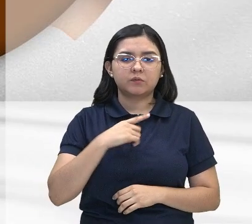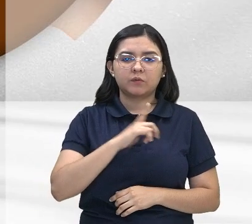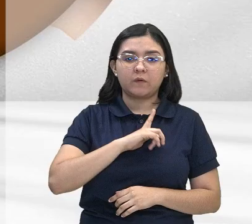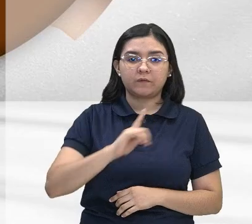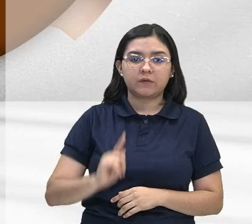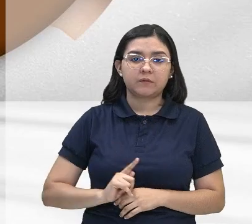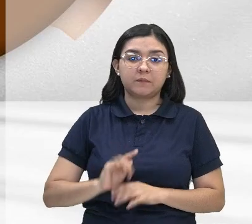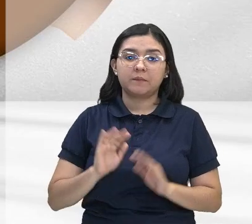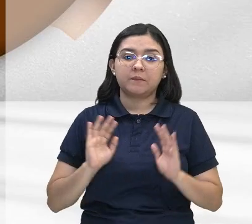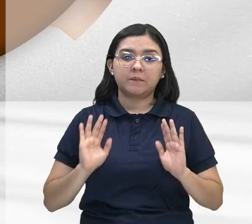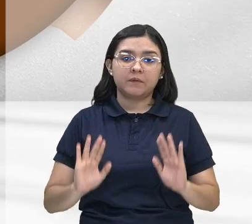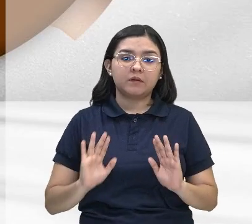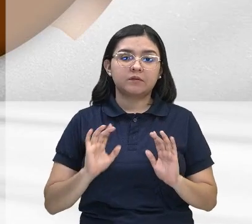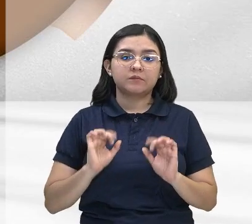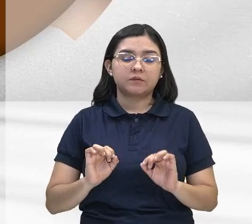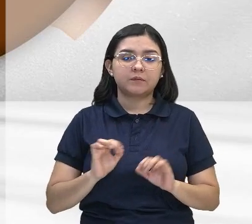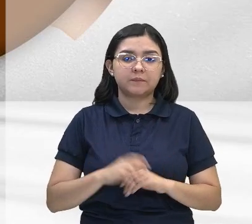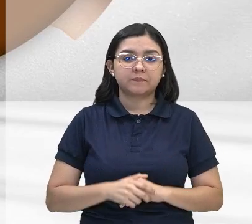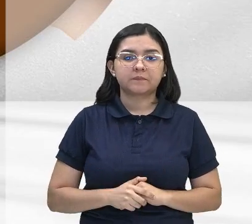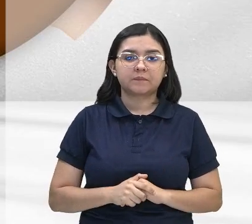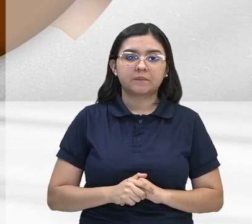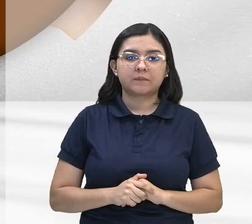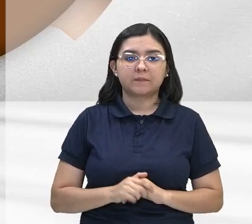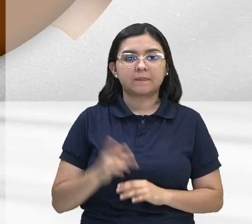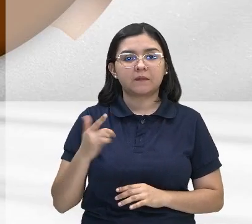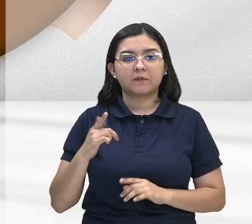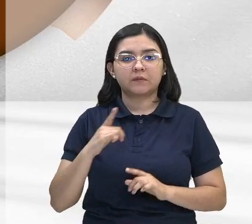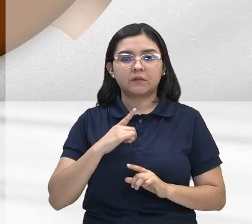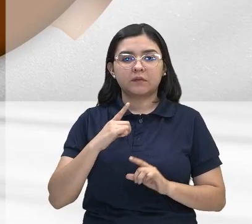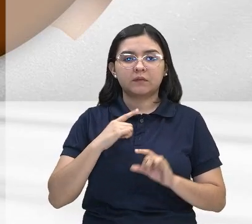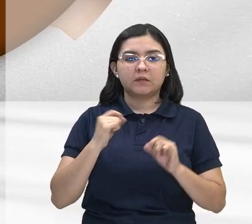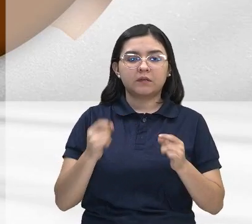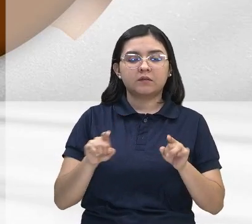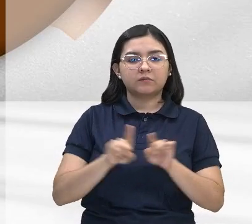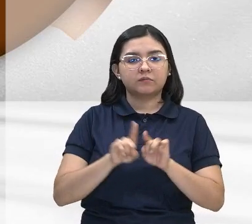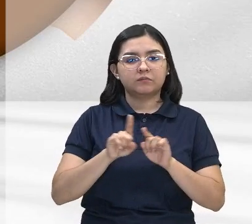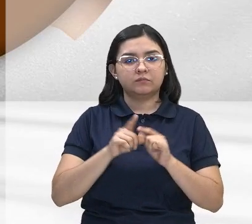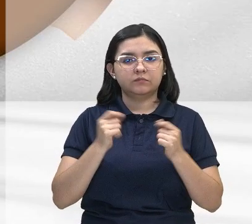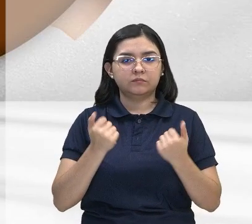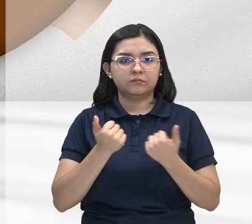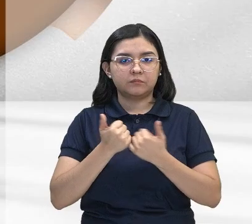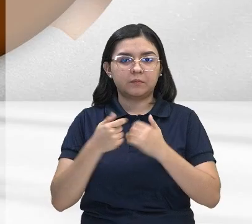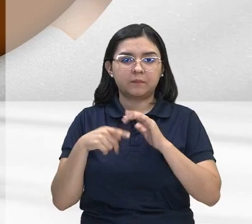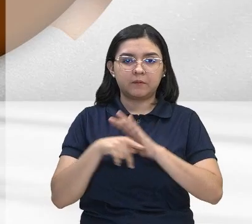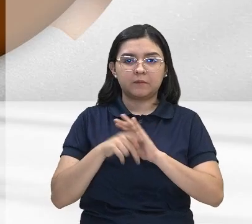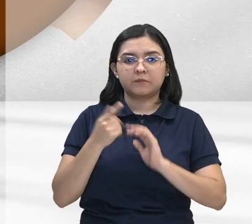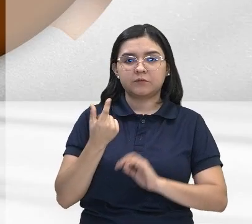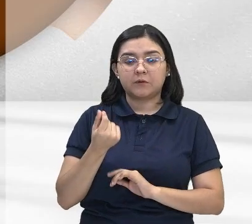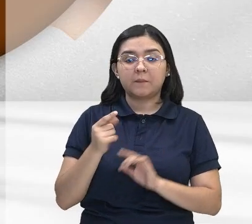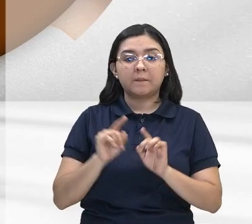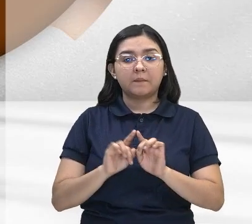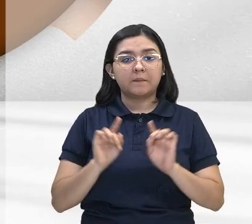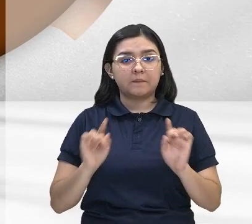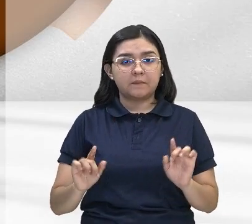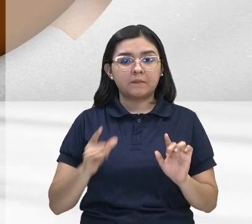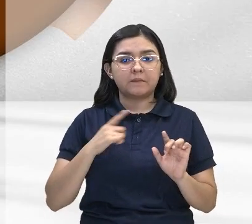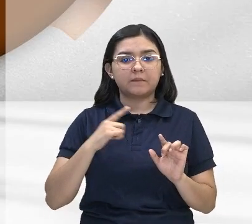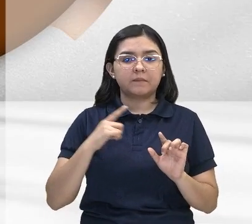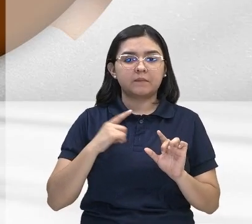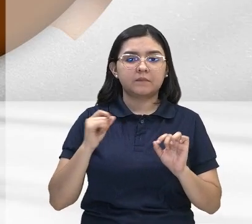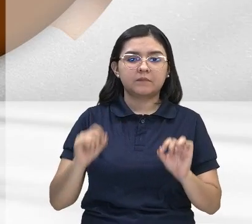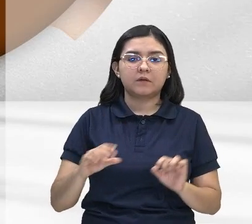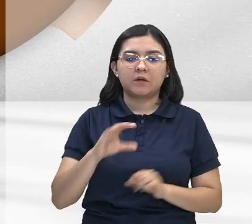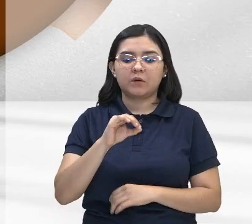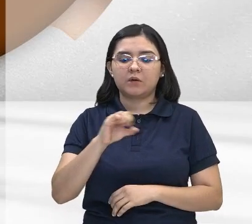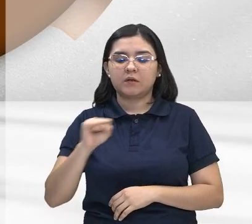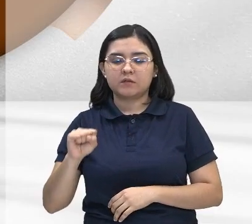Portanto, não têm fins lucrativos. Outro ponto comum às OCIPs, às